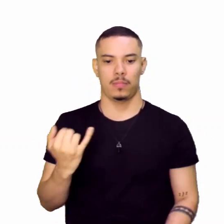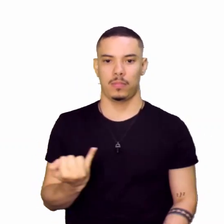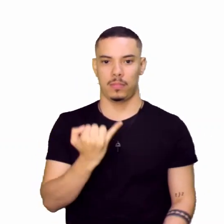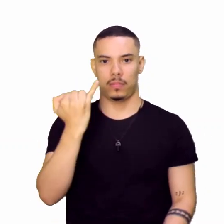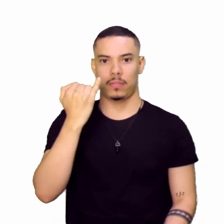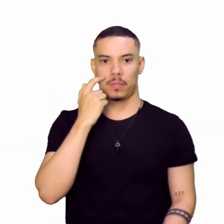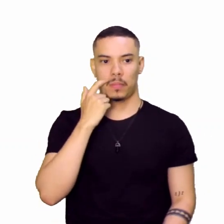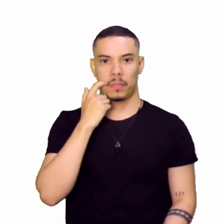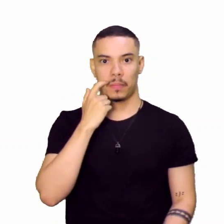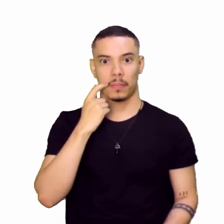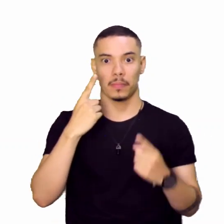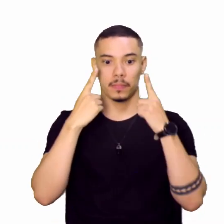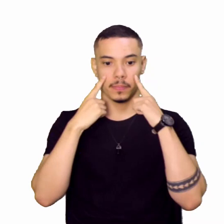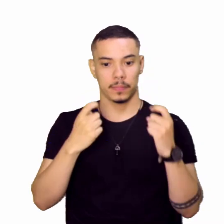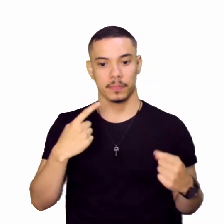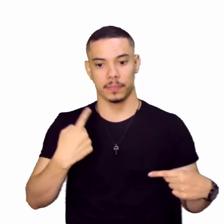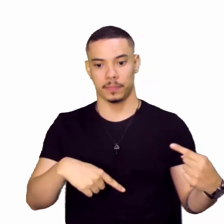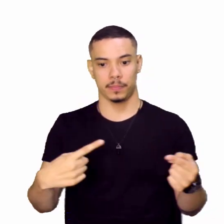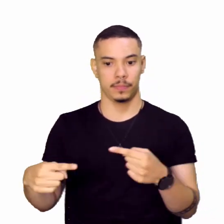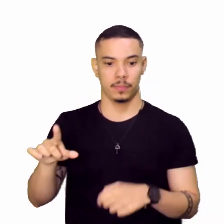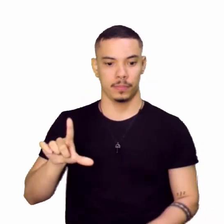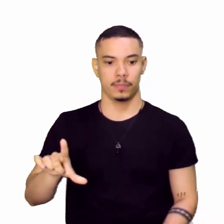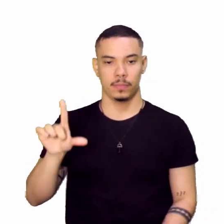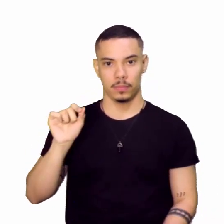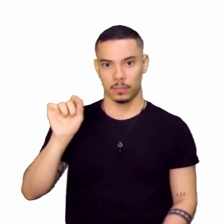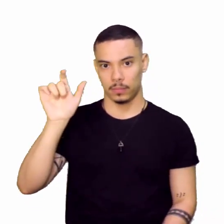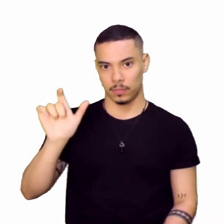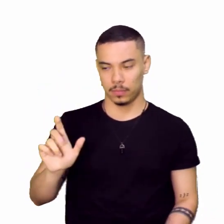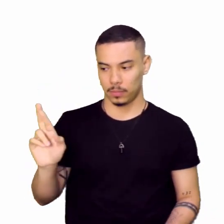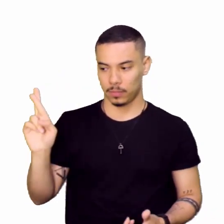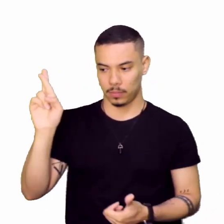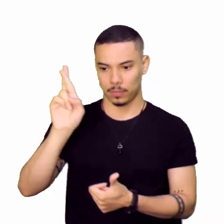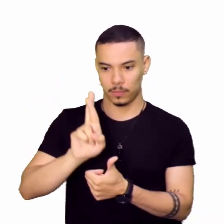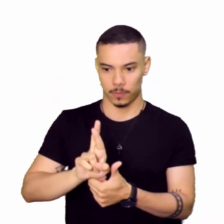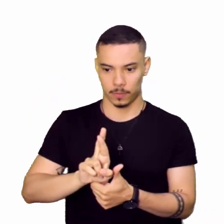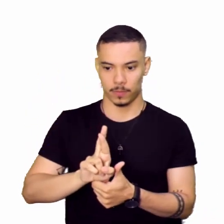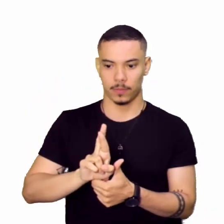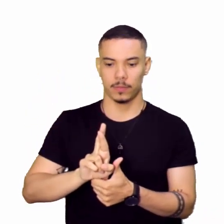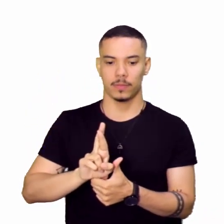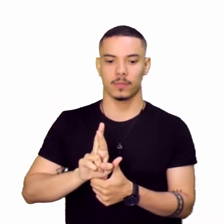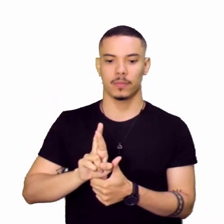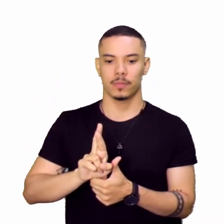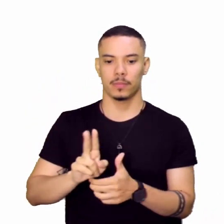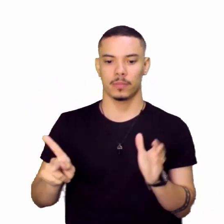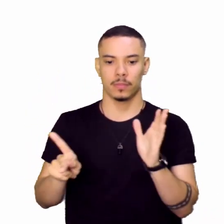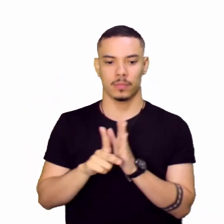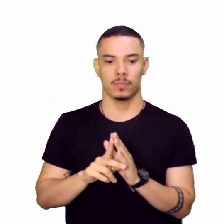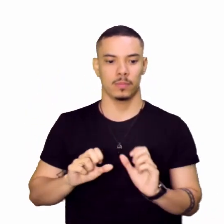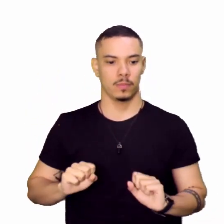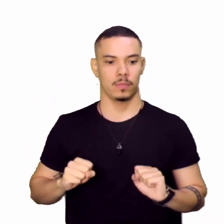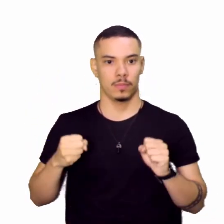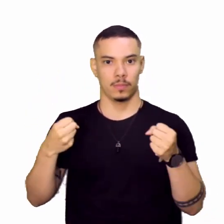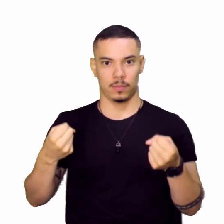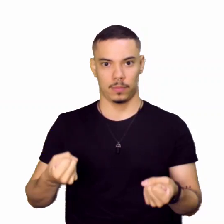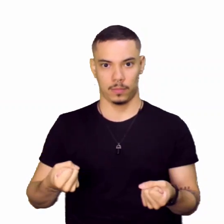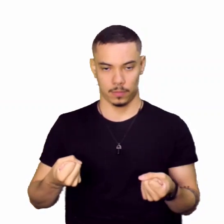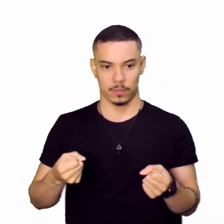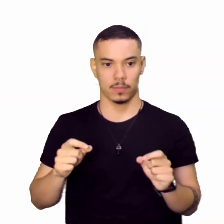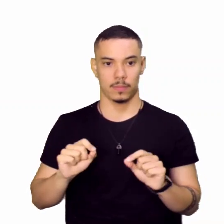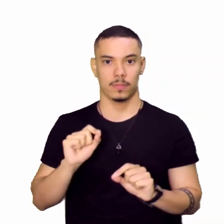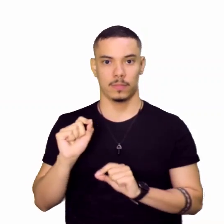para o interesse público a escolha de um representante ou de representantes para o desempenho dessas tarefas